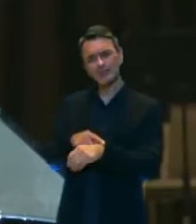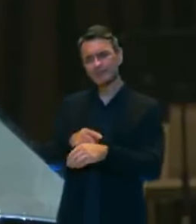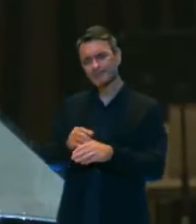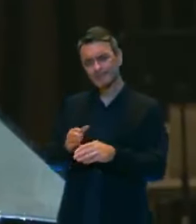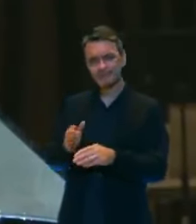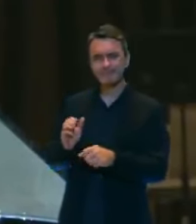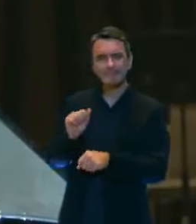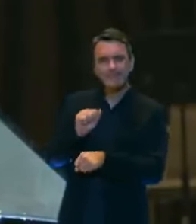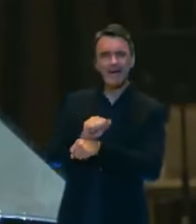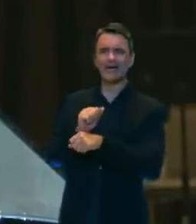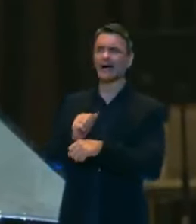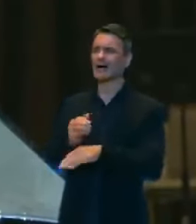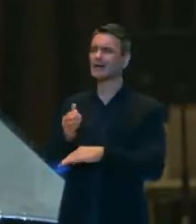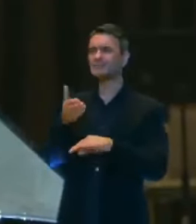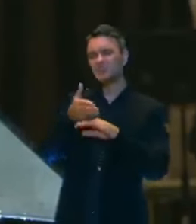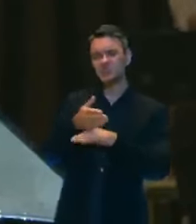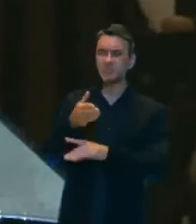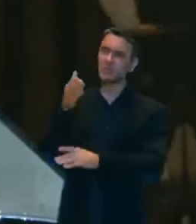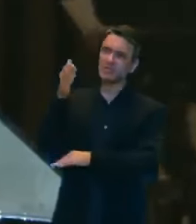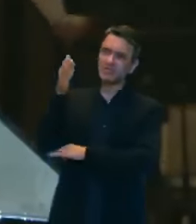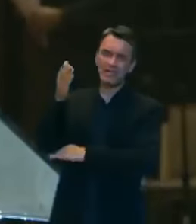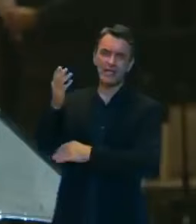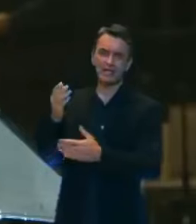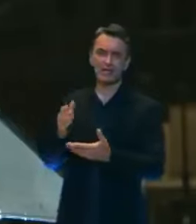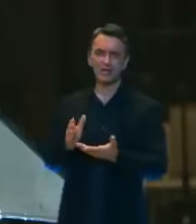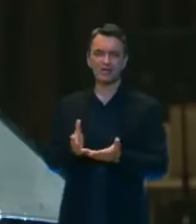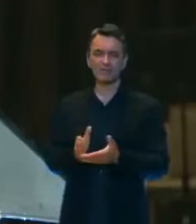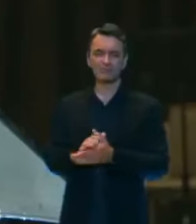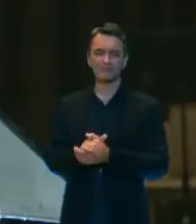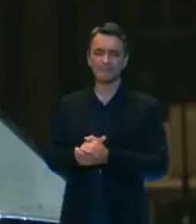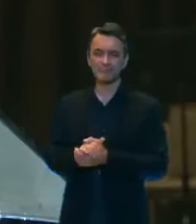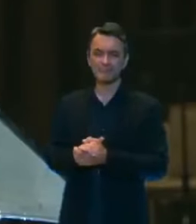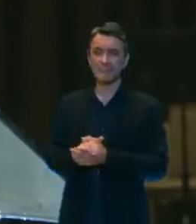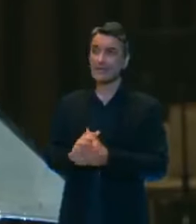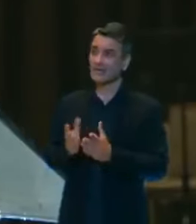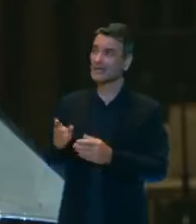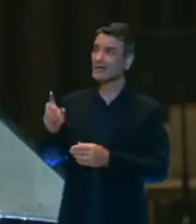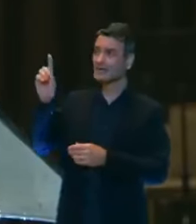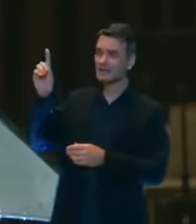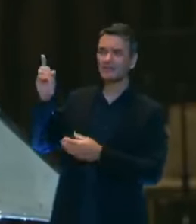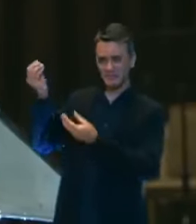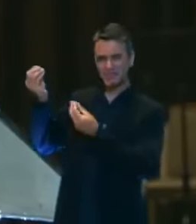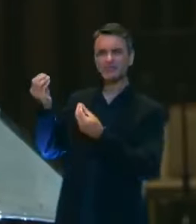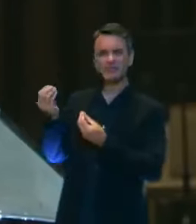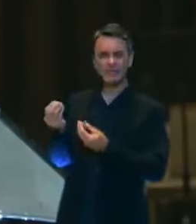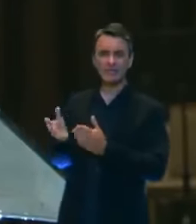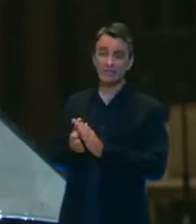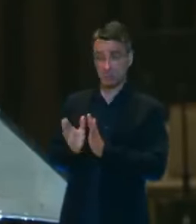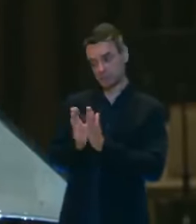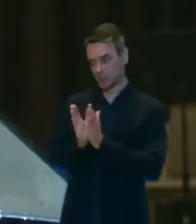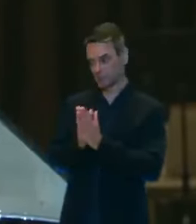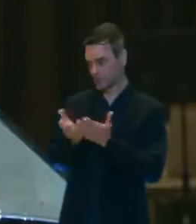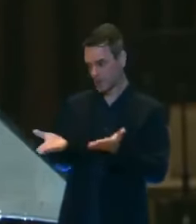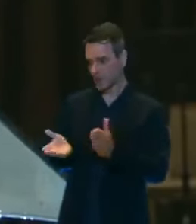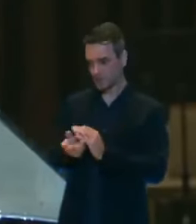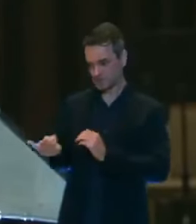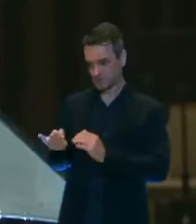Para um hotel, alguma coisa assim. Bem que Deus podia nos dar algo. Eu falei, ah, vamos orar.